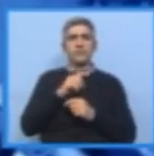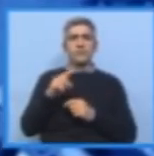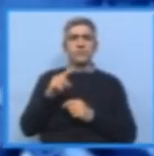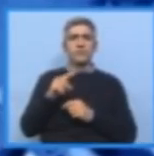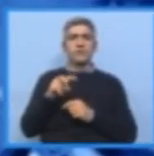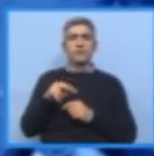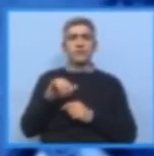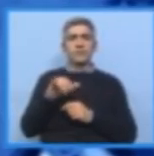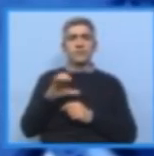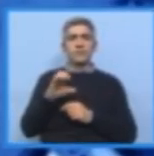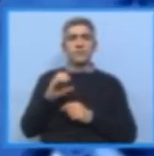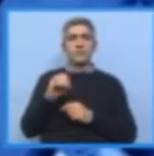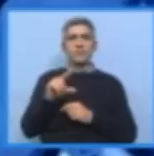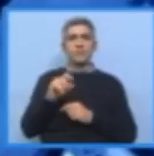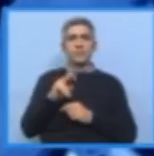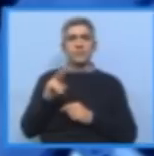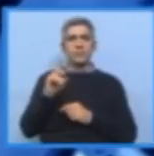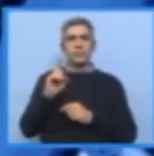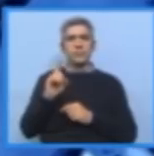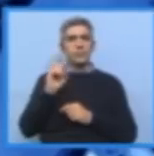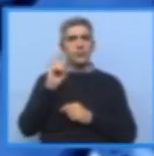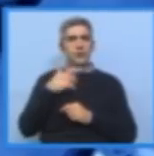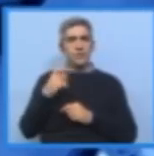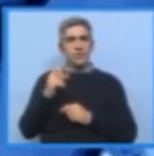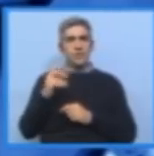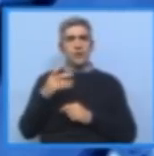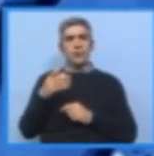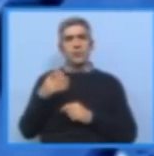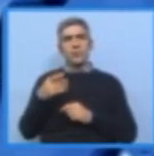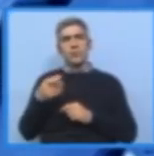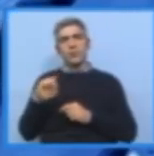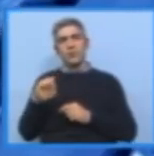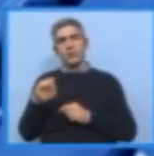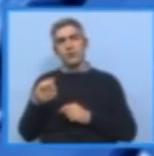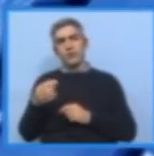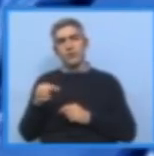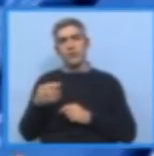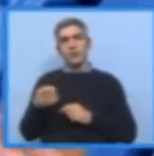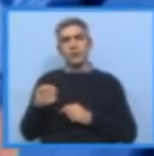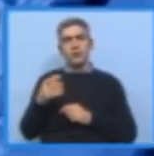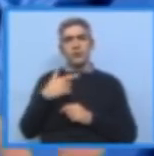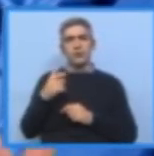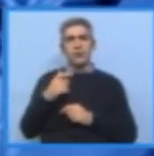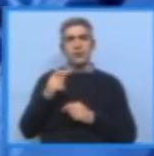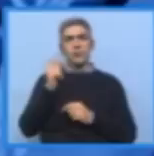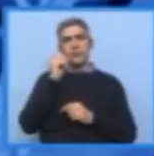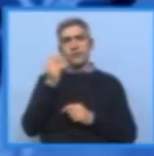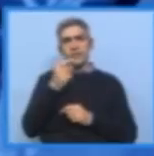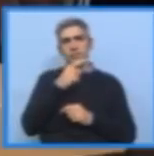6 de dezembro, ou mais 3 dias de diferença, 19, ou seja, de 18 a 19 de dezembro, é que os meninos lá